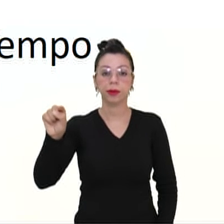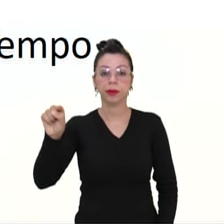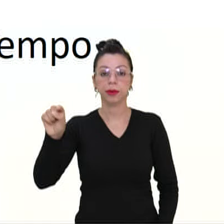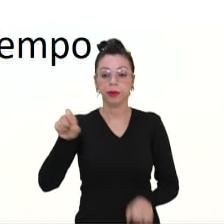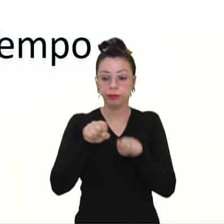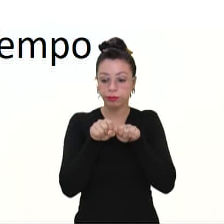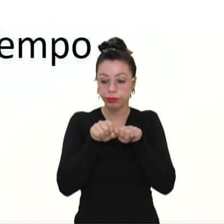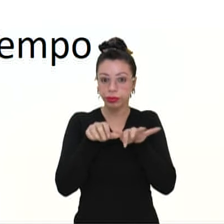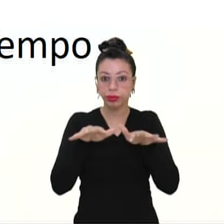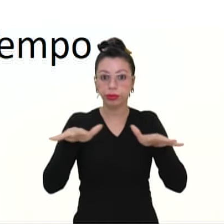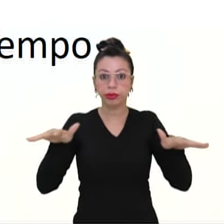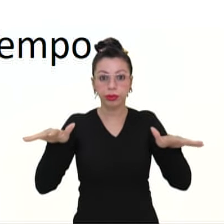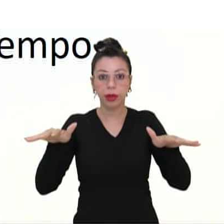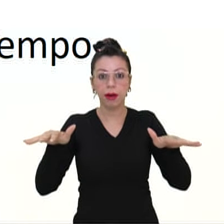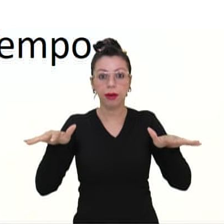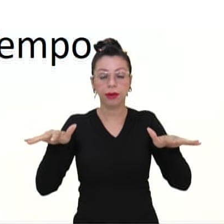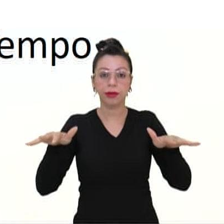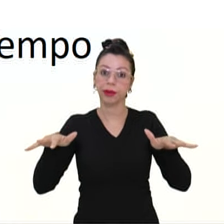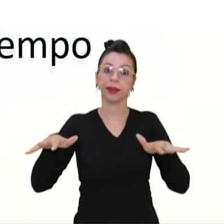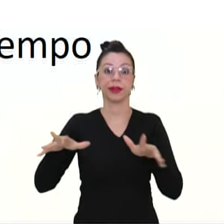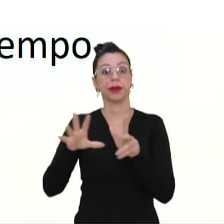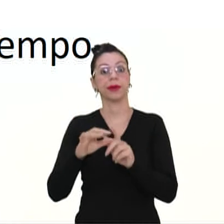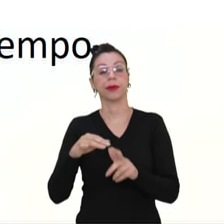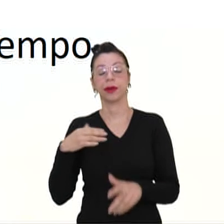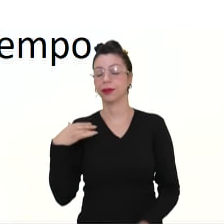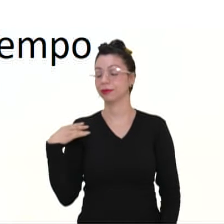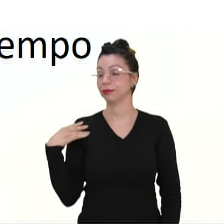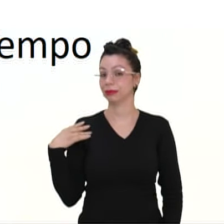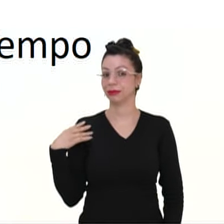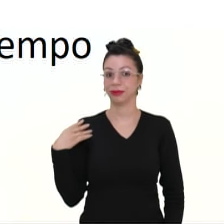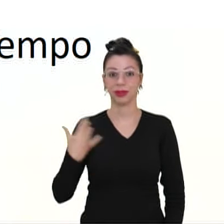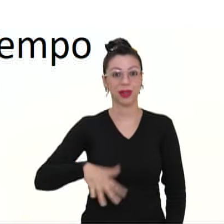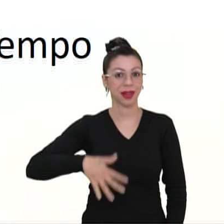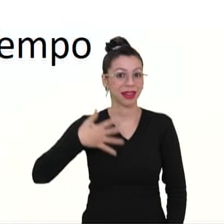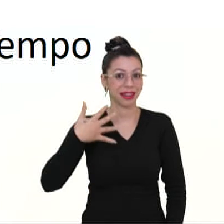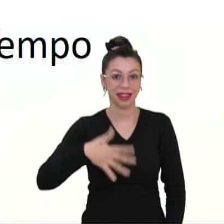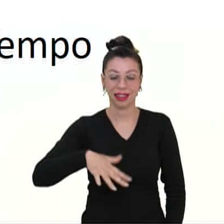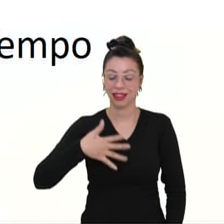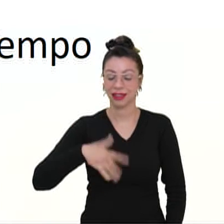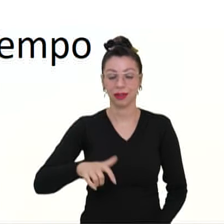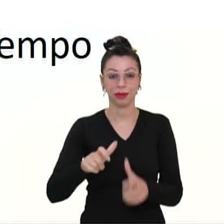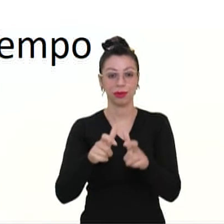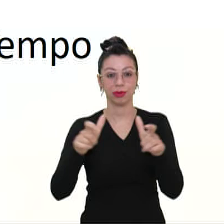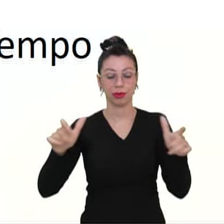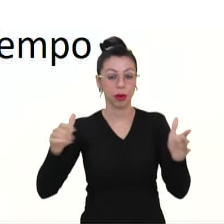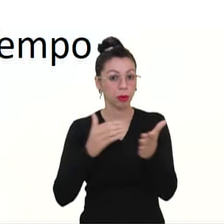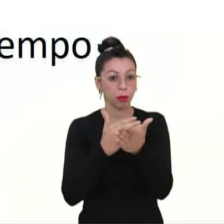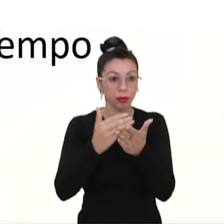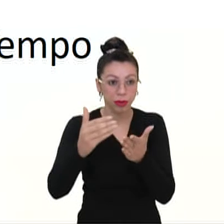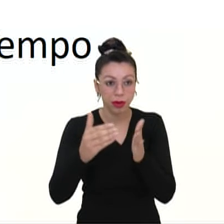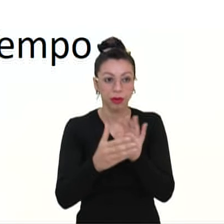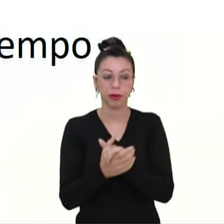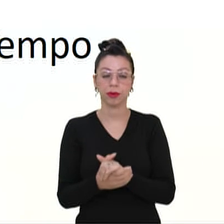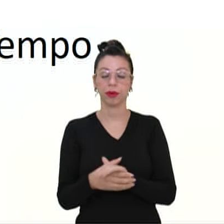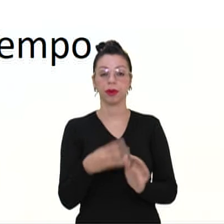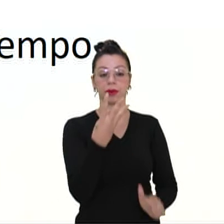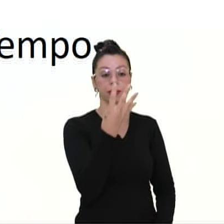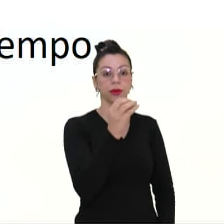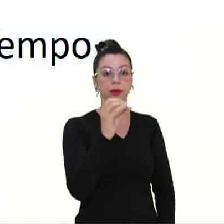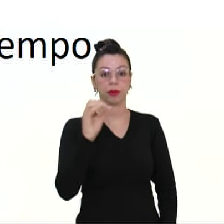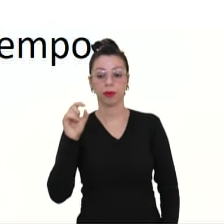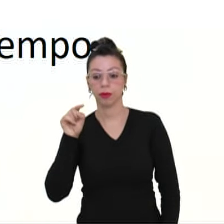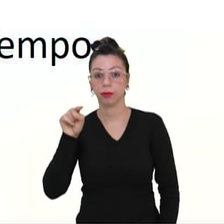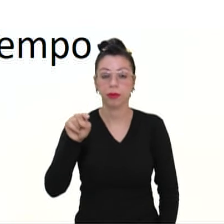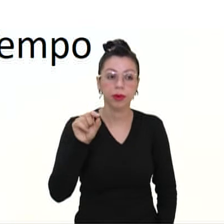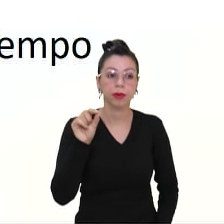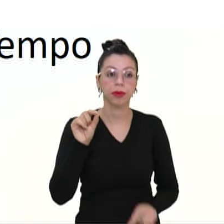transmissores. Muita coisa, né? Isso já de começo, tá? Bom, a densidade, então, é esse 400 mil, tá?